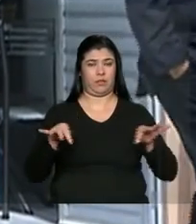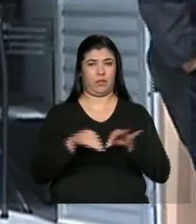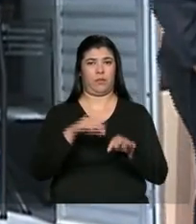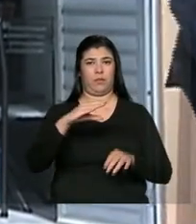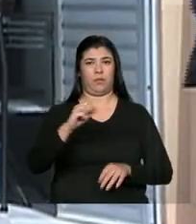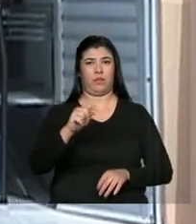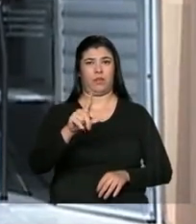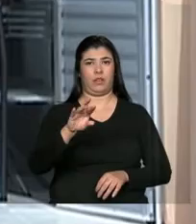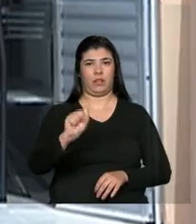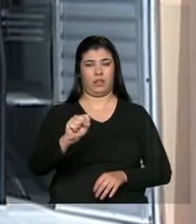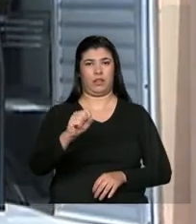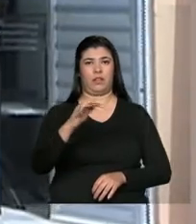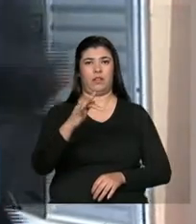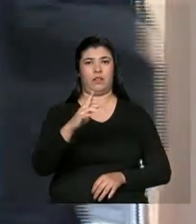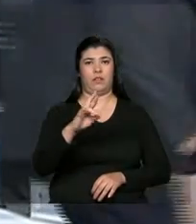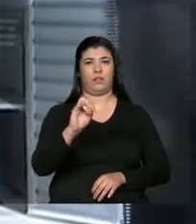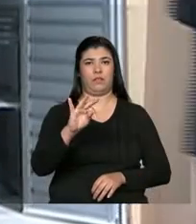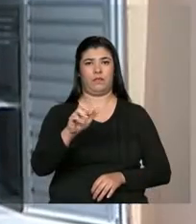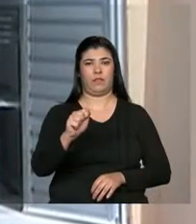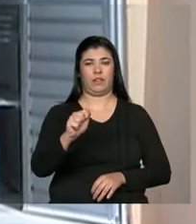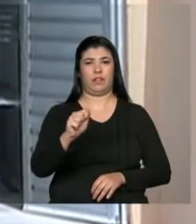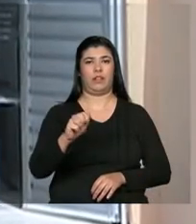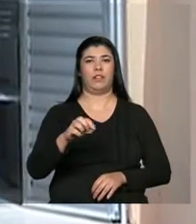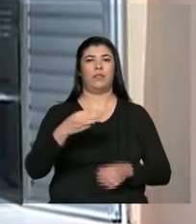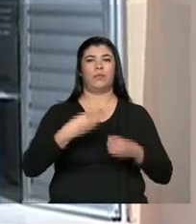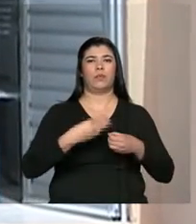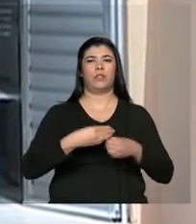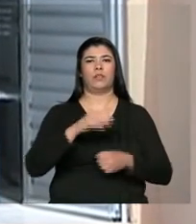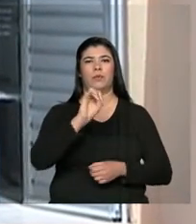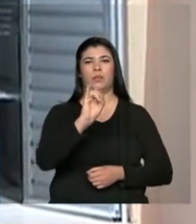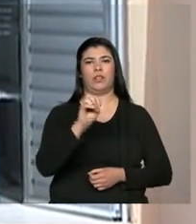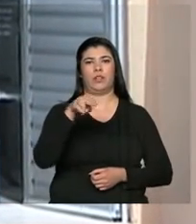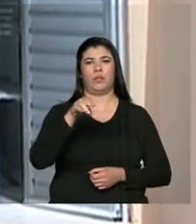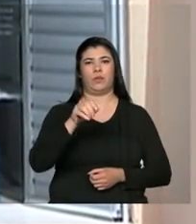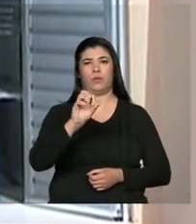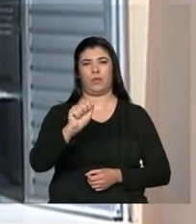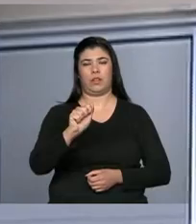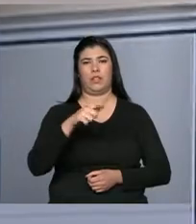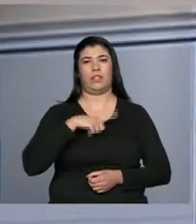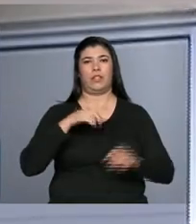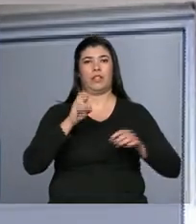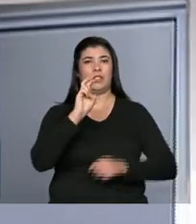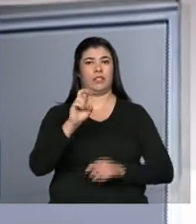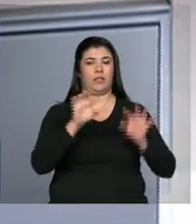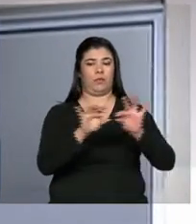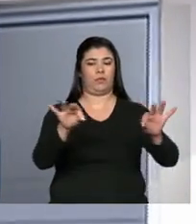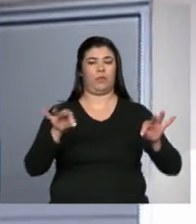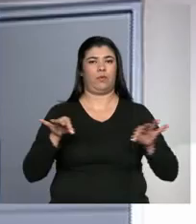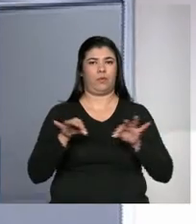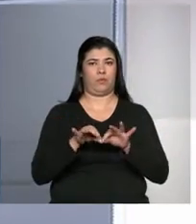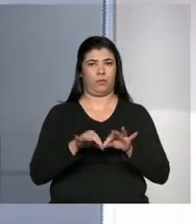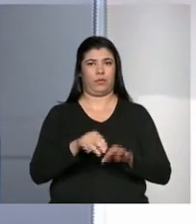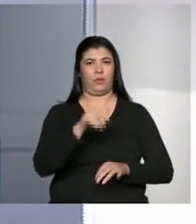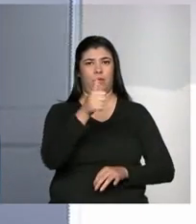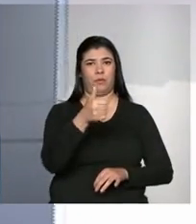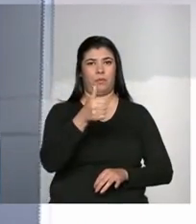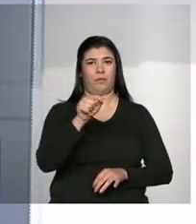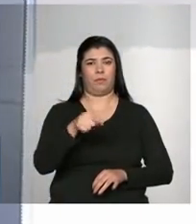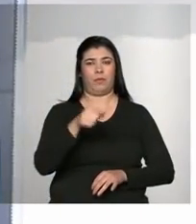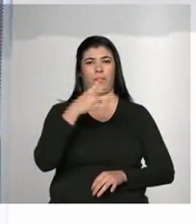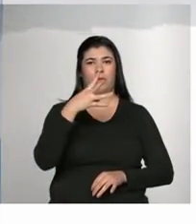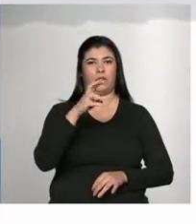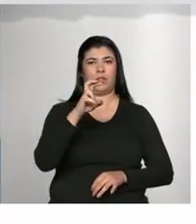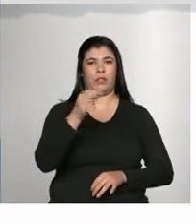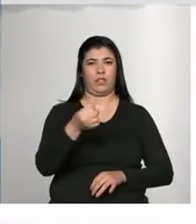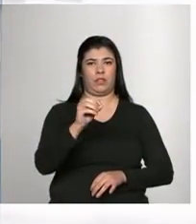que fica em noé é formado por cinco condomínios com 1.460 apartamentos no